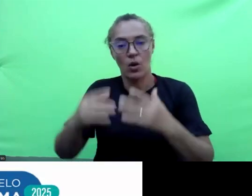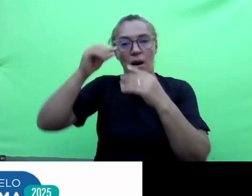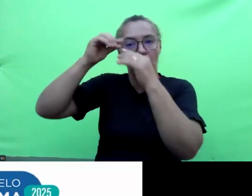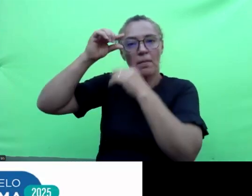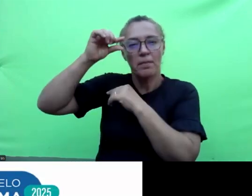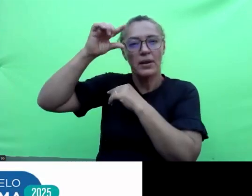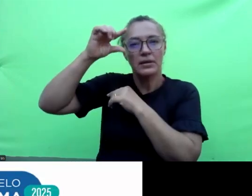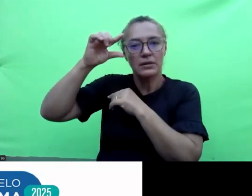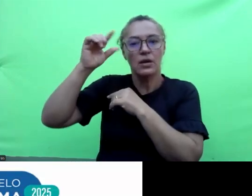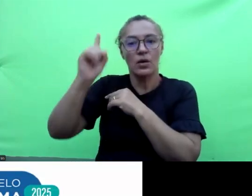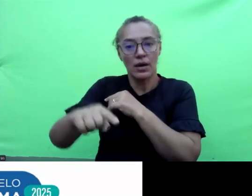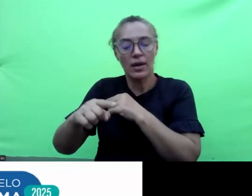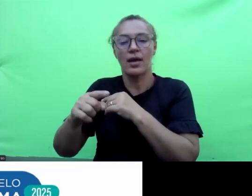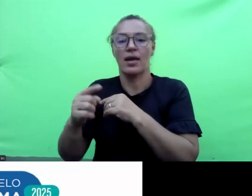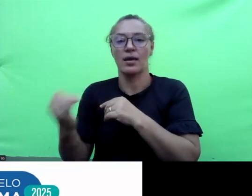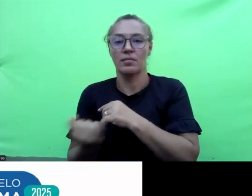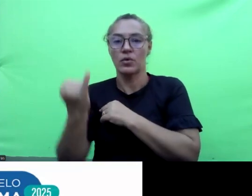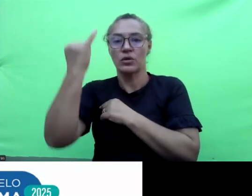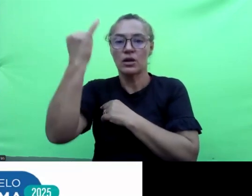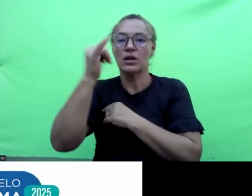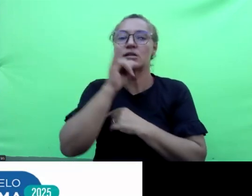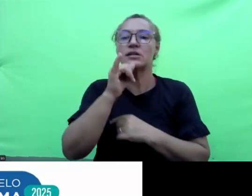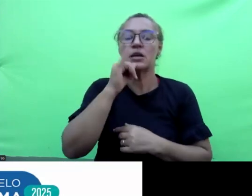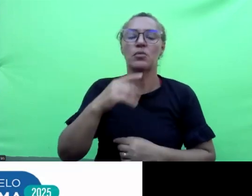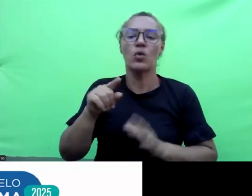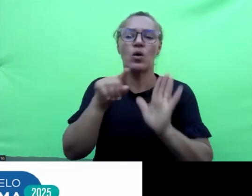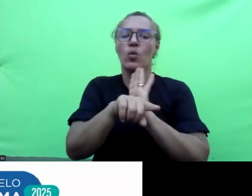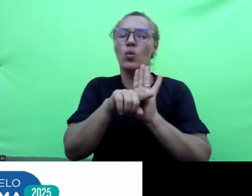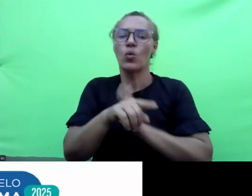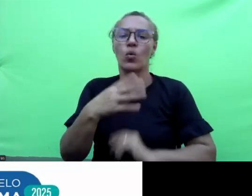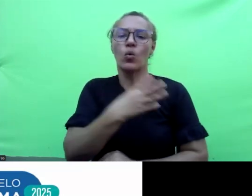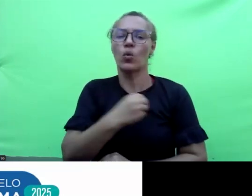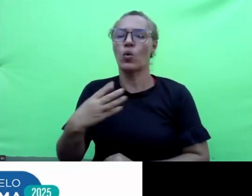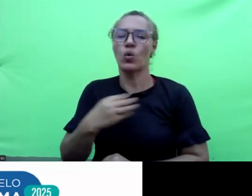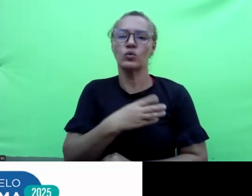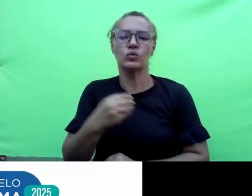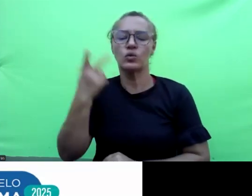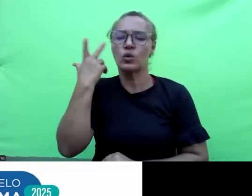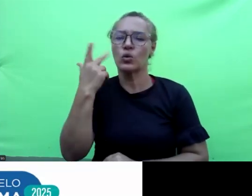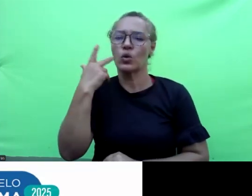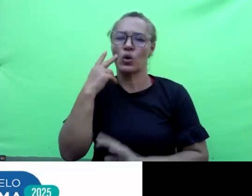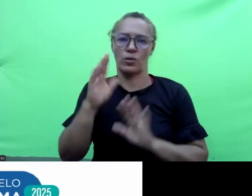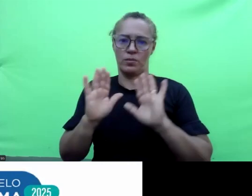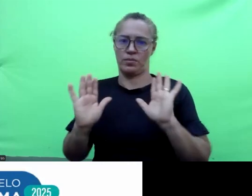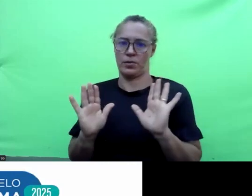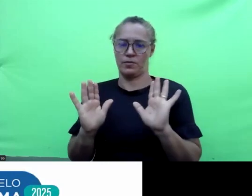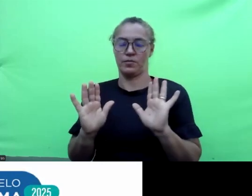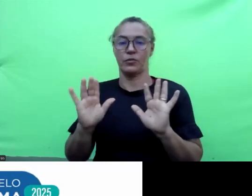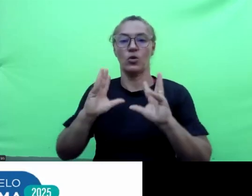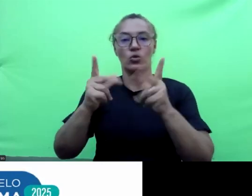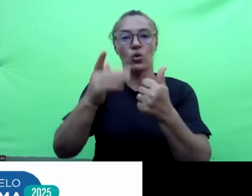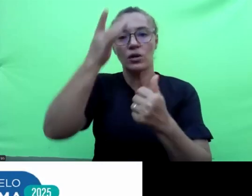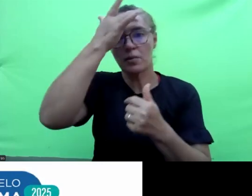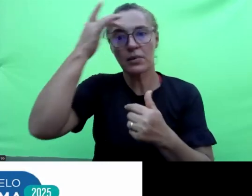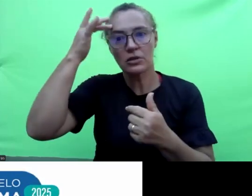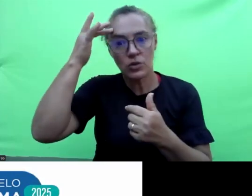um parâmetro importante de uma consulta oftalmológica comum, tá? Então, toda pessoa que já está em condição de